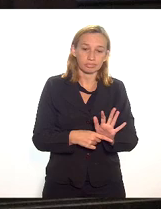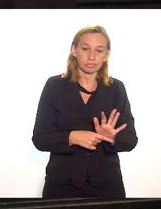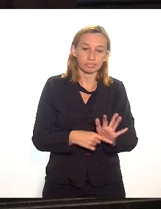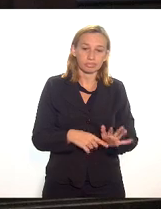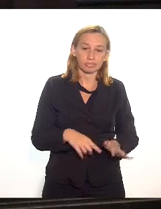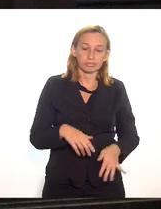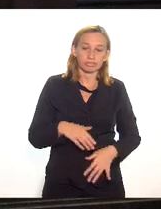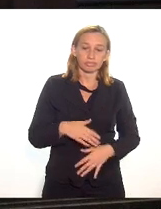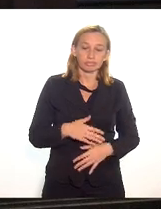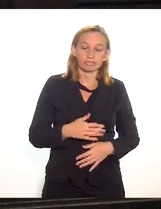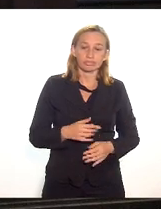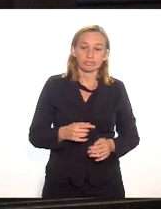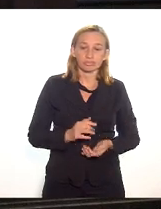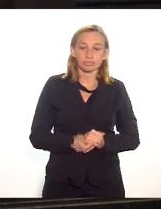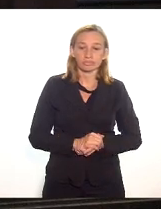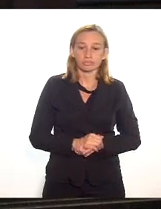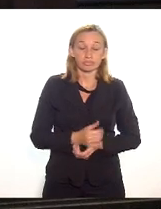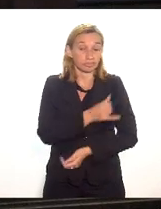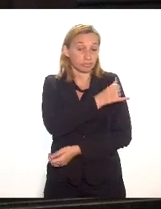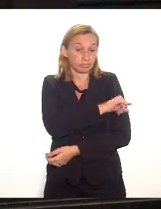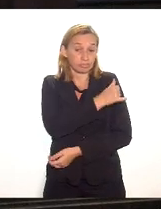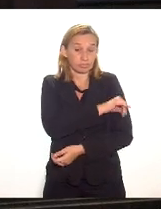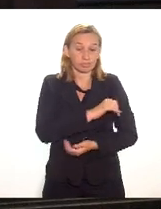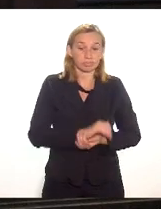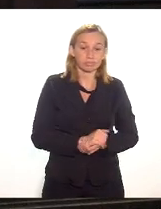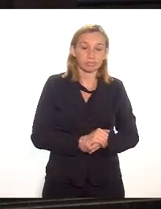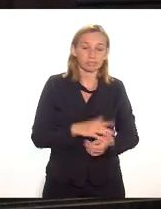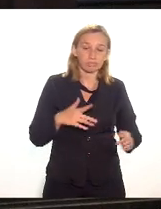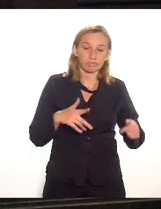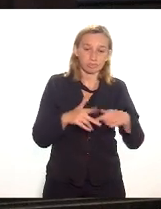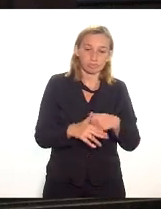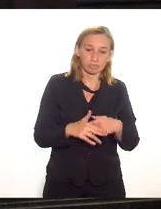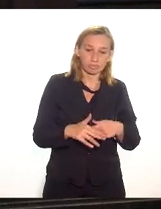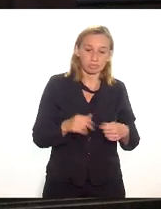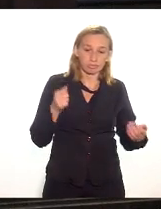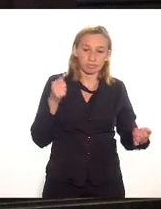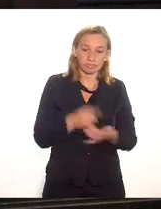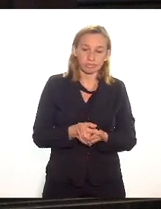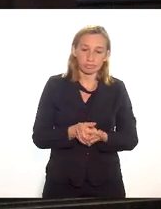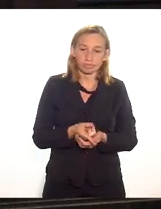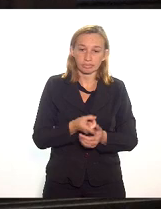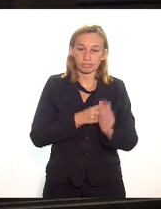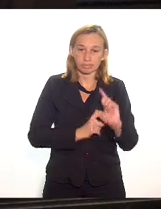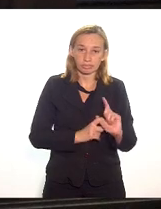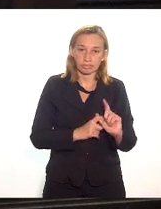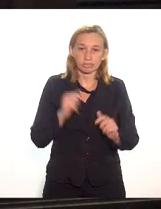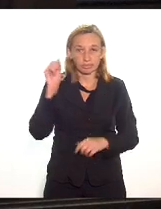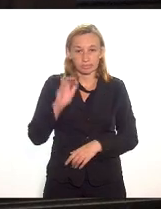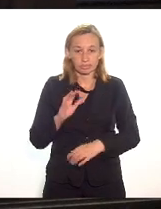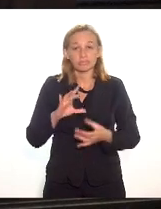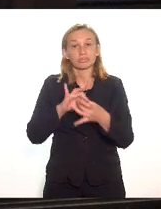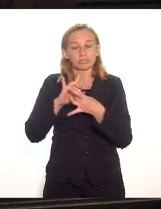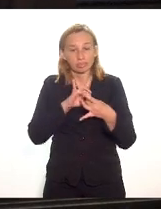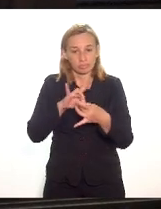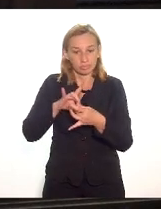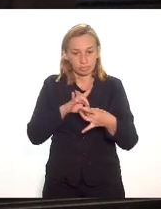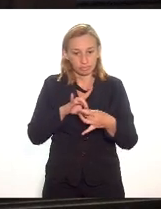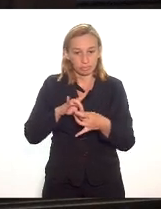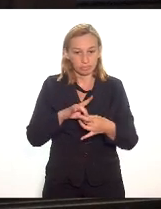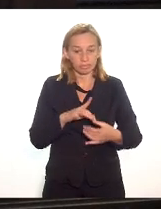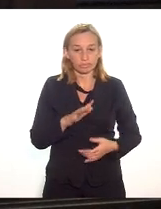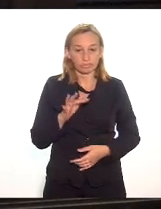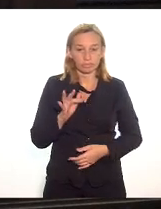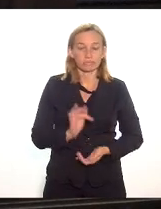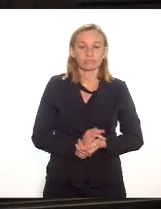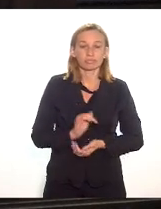respiro para que o Rio de Janeiro interrompa o pagamento de juros e serviços da dívida com a União e tenha, com isso, um fluxo de caixa